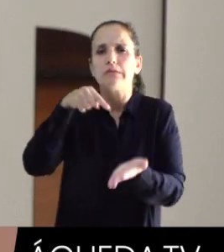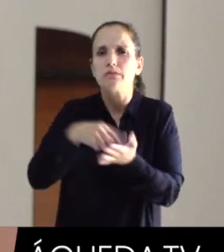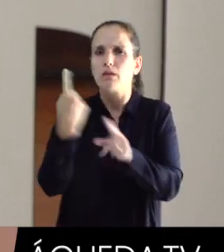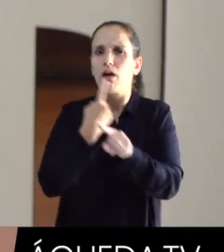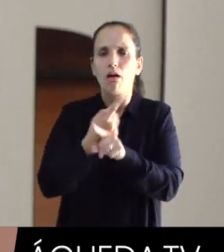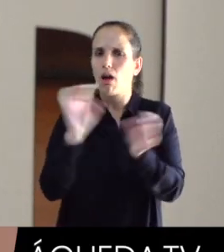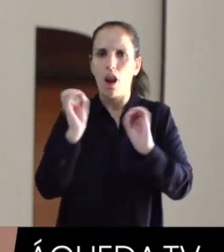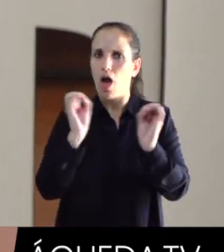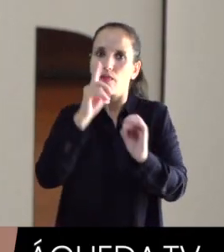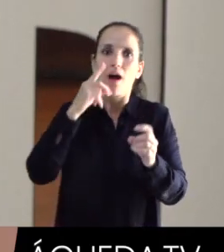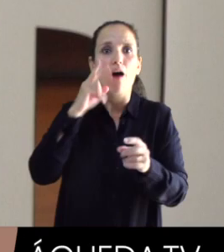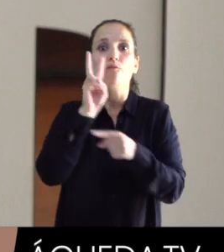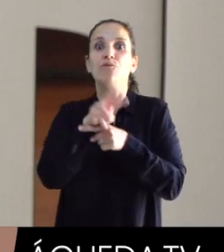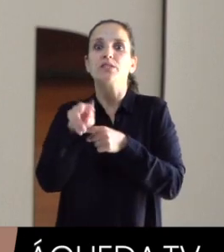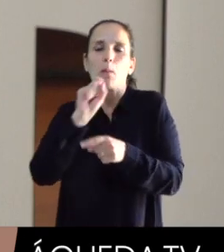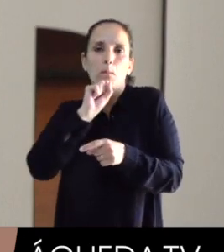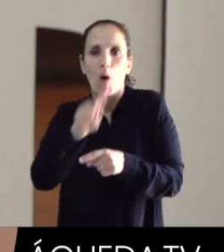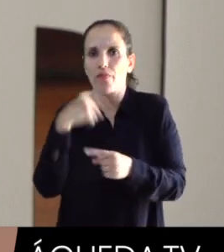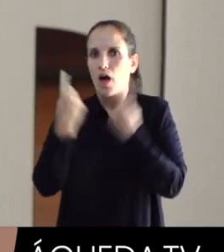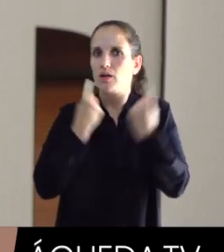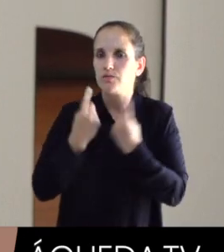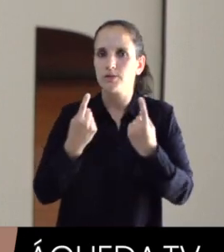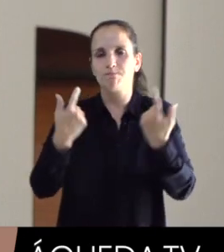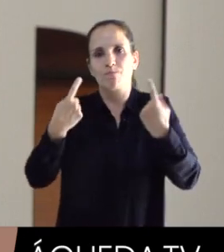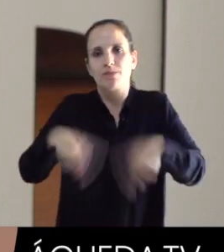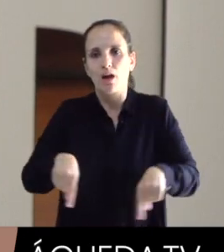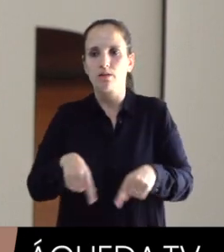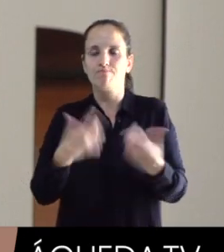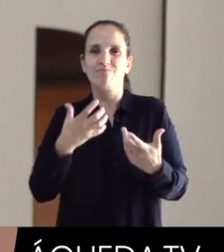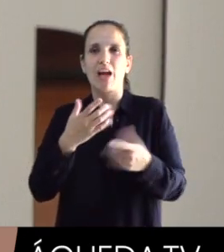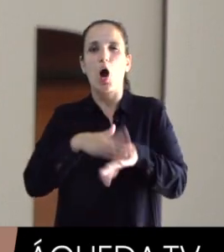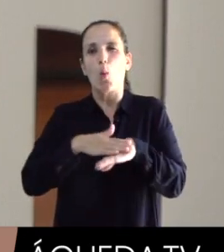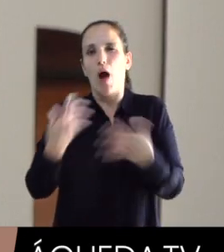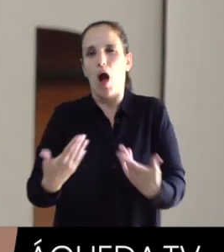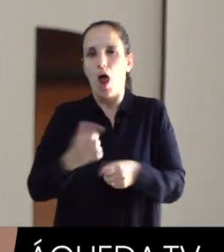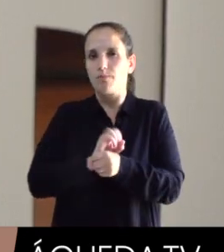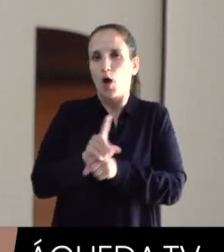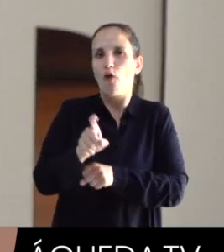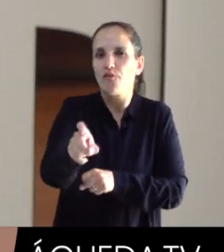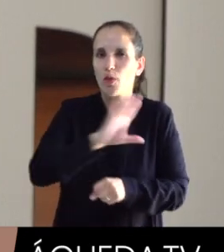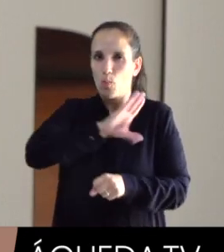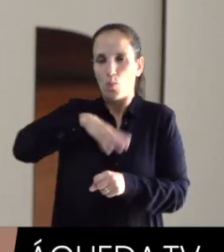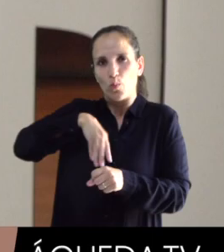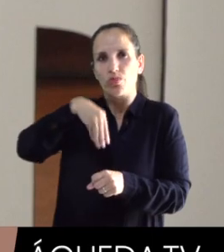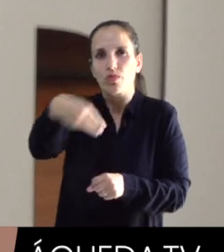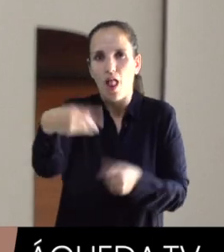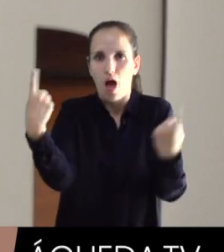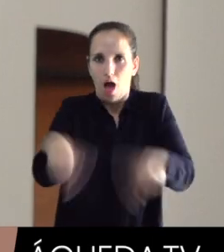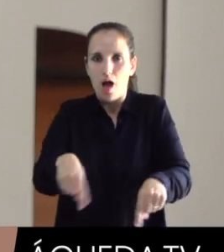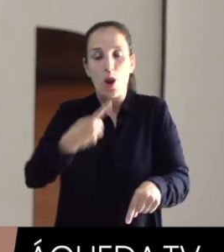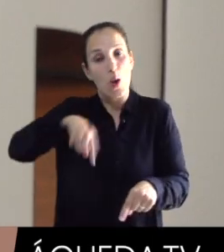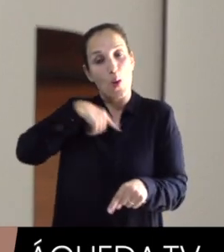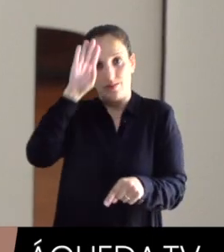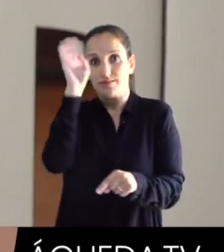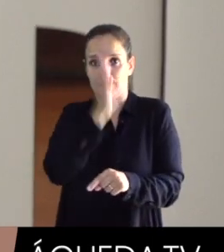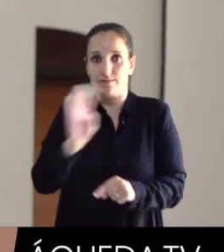que esta visita poderia causar, tendo em vista a grave crise sanitária mundial que se vive.